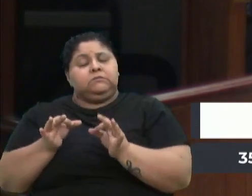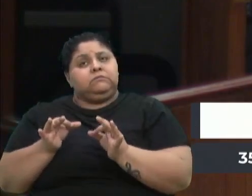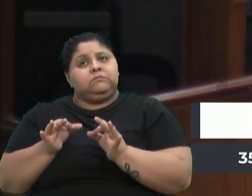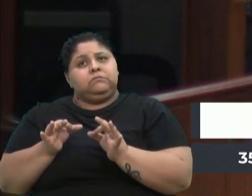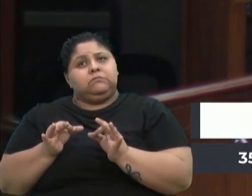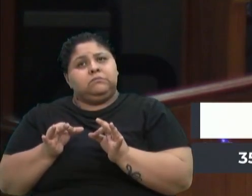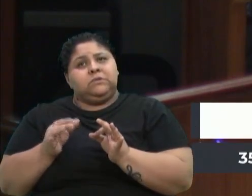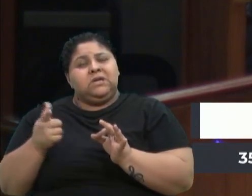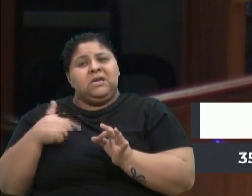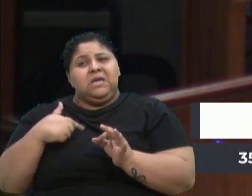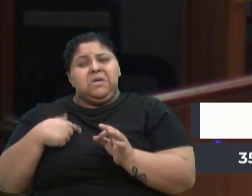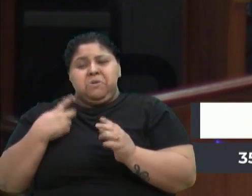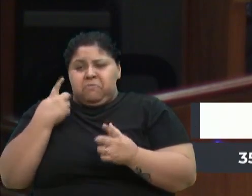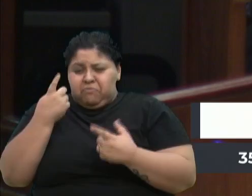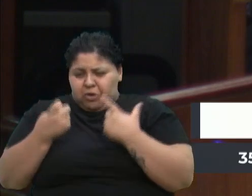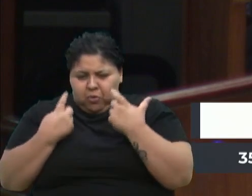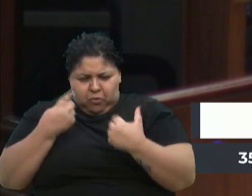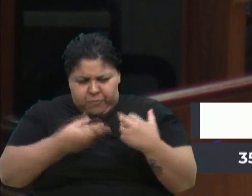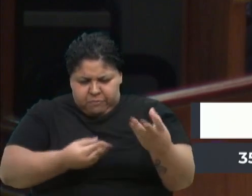Mas eu me preocupa muito,